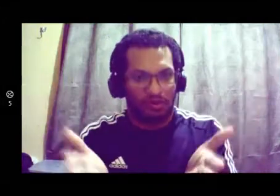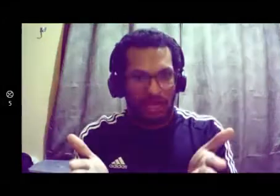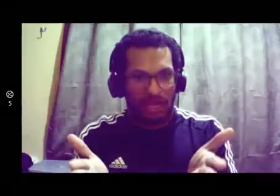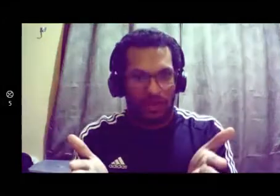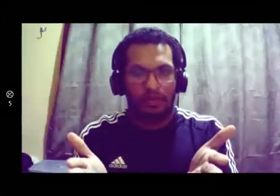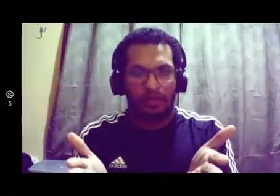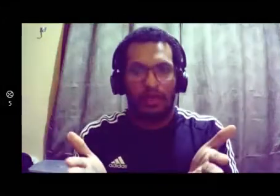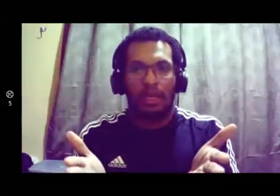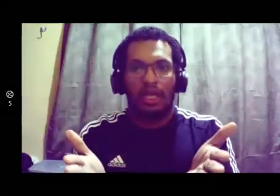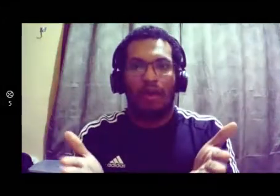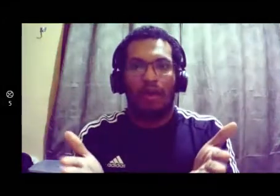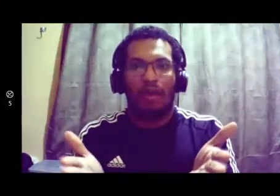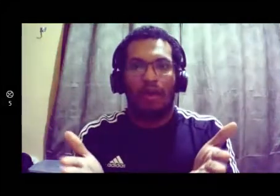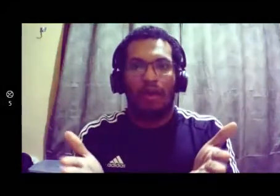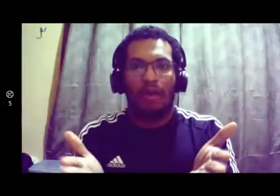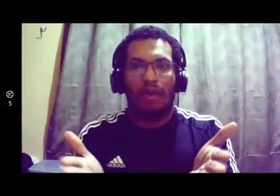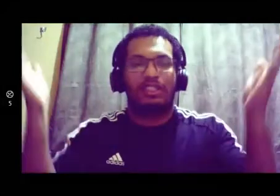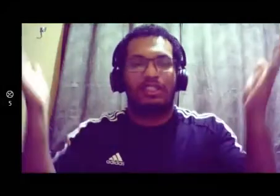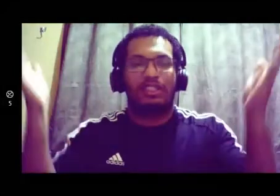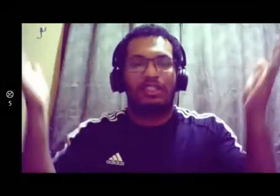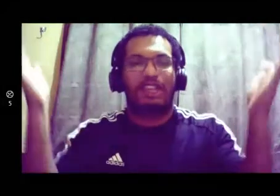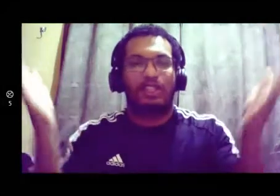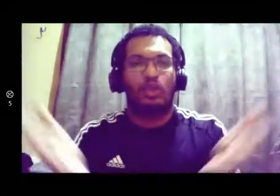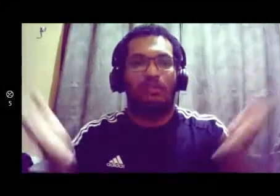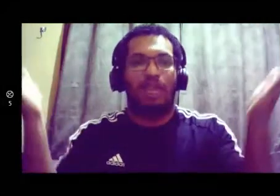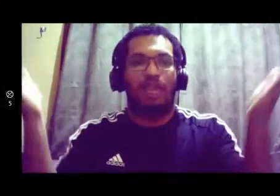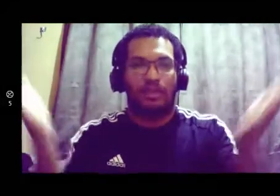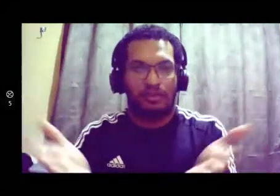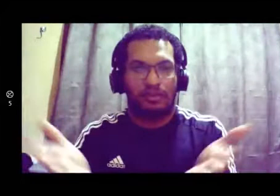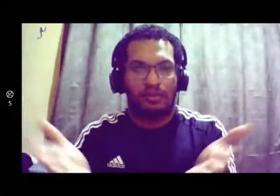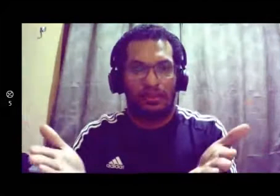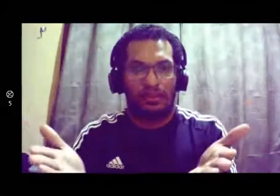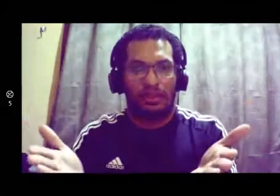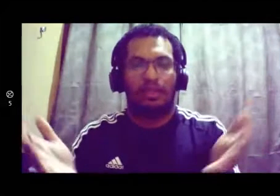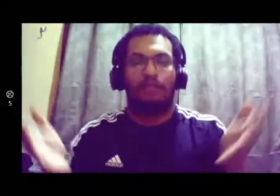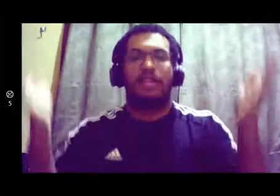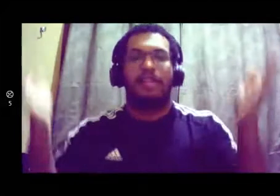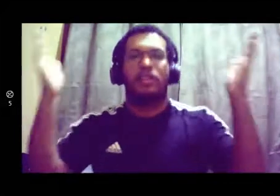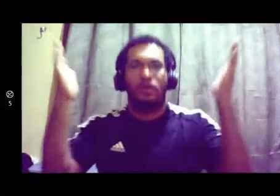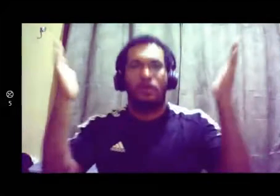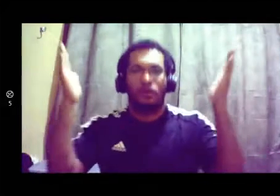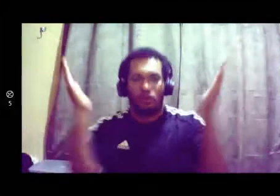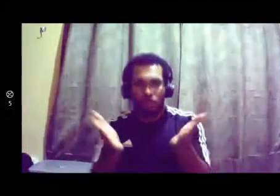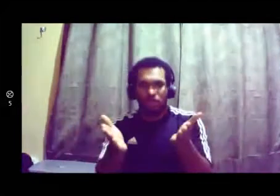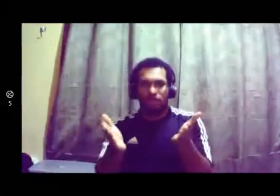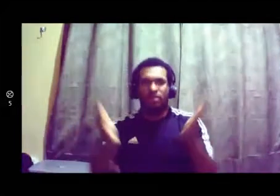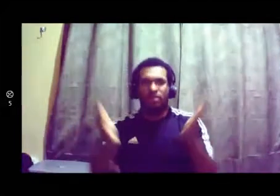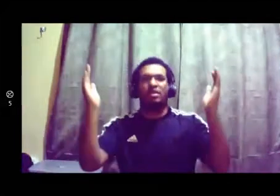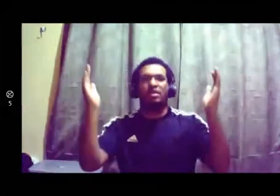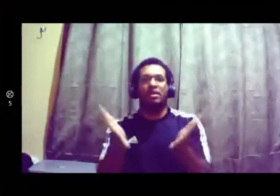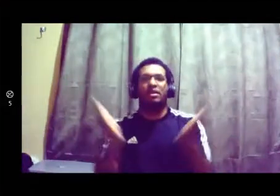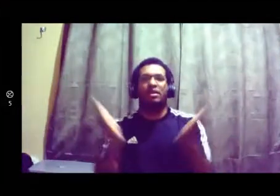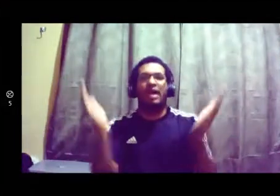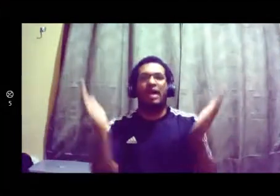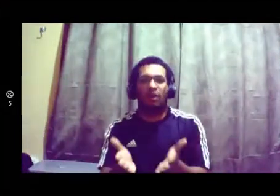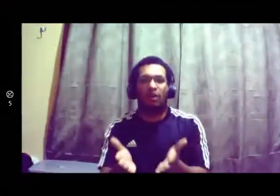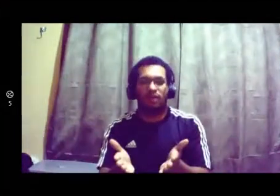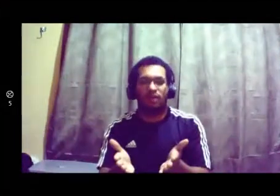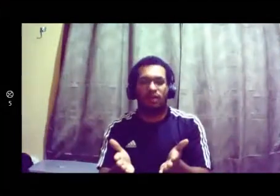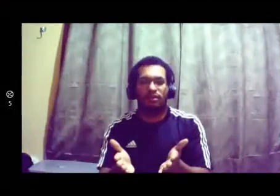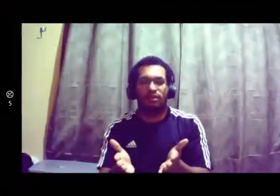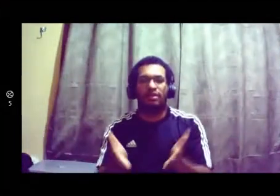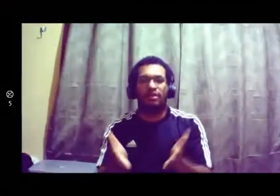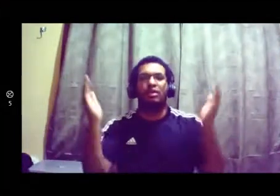um movimento e o agora você faz 2 movimentos. Então faz hoje,